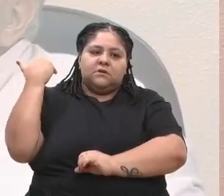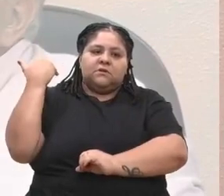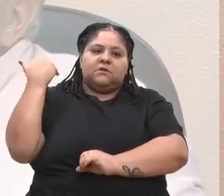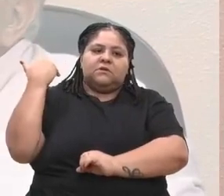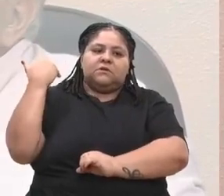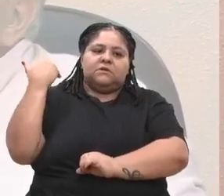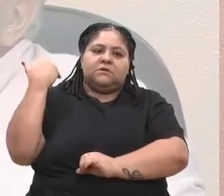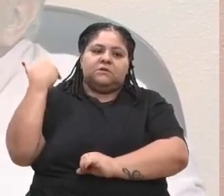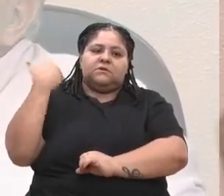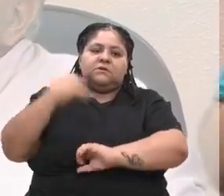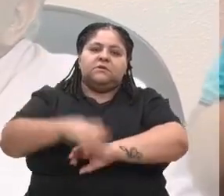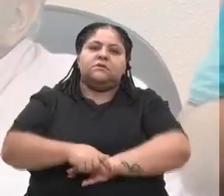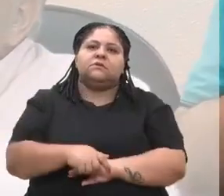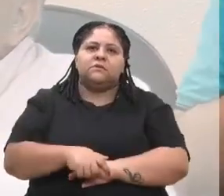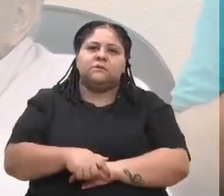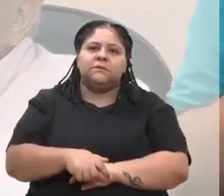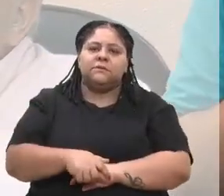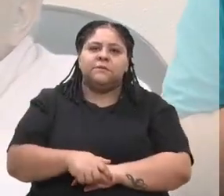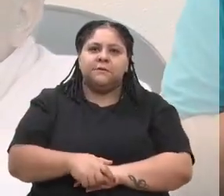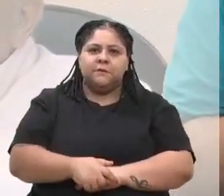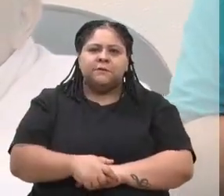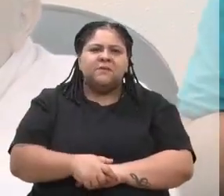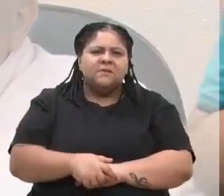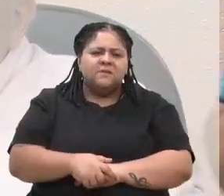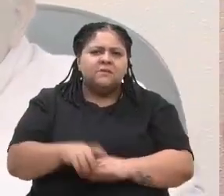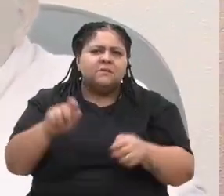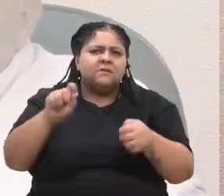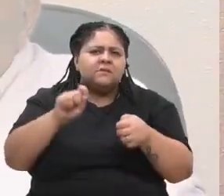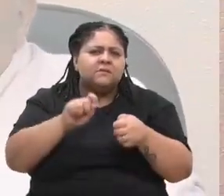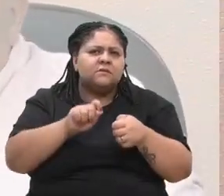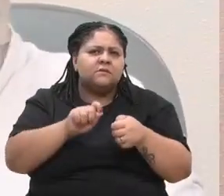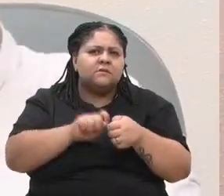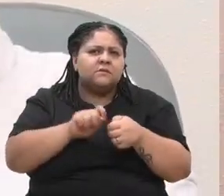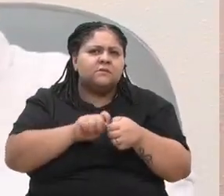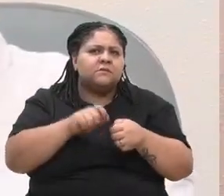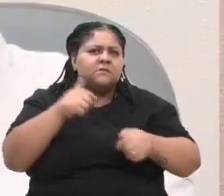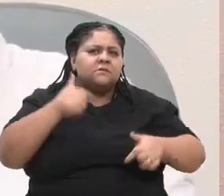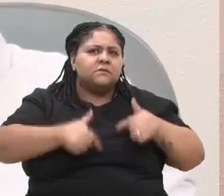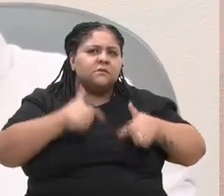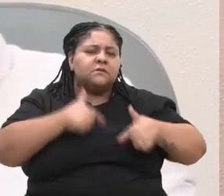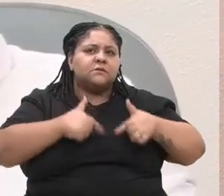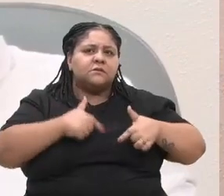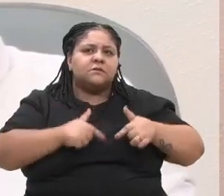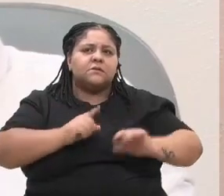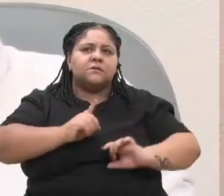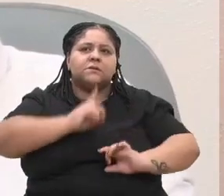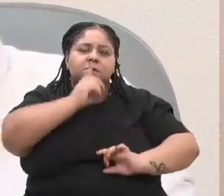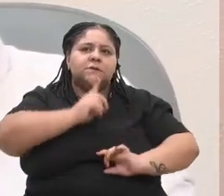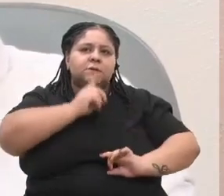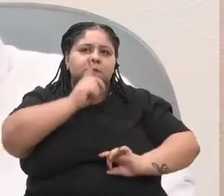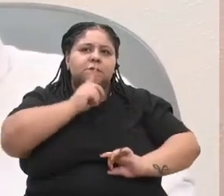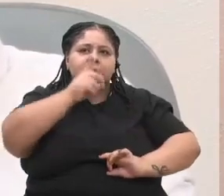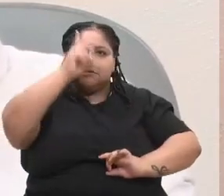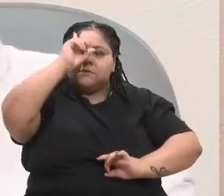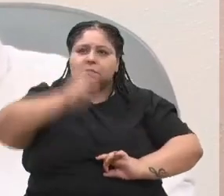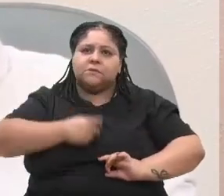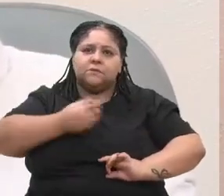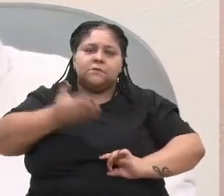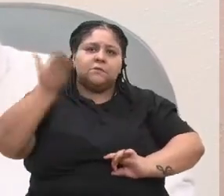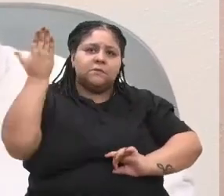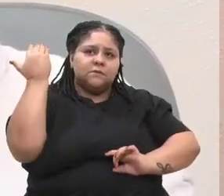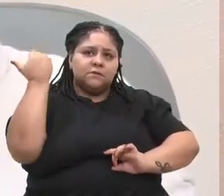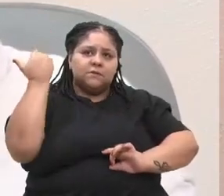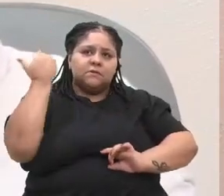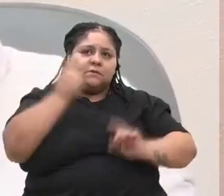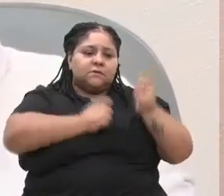do município. Essa palavra, senhora presidente. Reconhecimento aqui ao trabalho que o senhor fez, vereador Meneguzzi, no mandato anterior, com relação à